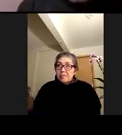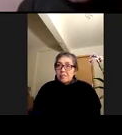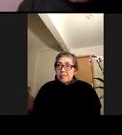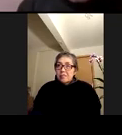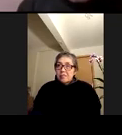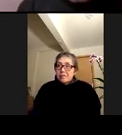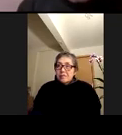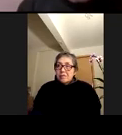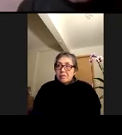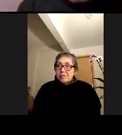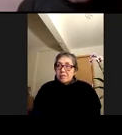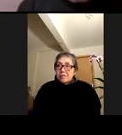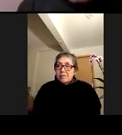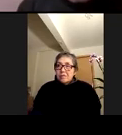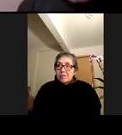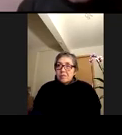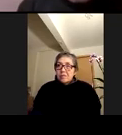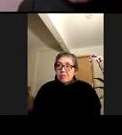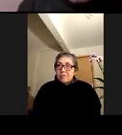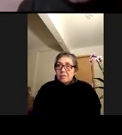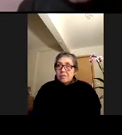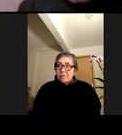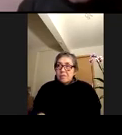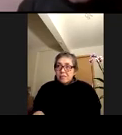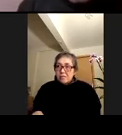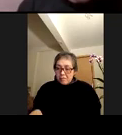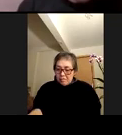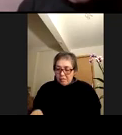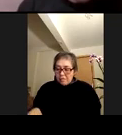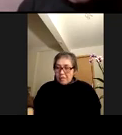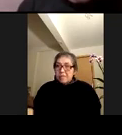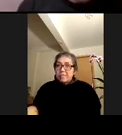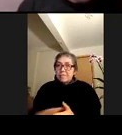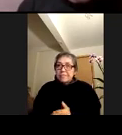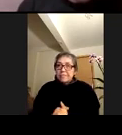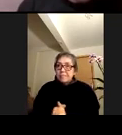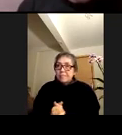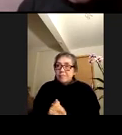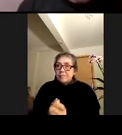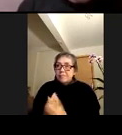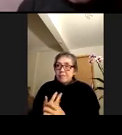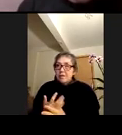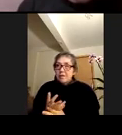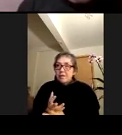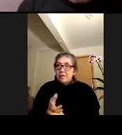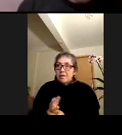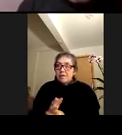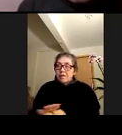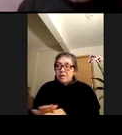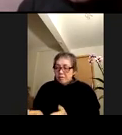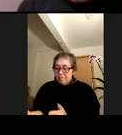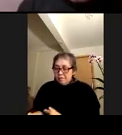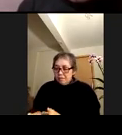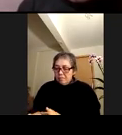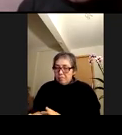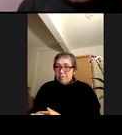só isso, né? Existe toda uma parte também do meio ambiente construído, que é onde acontecem todas as nossas